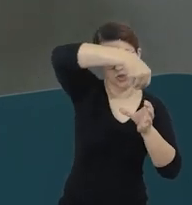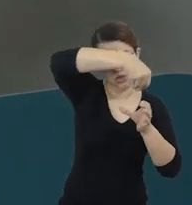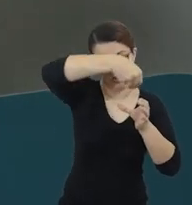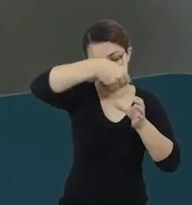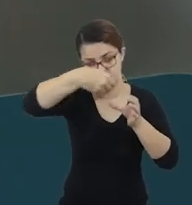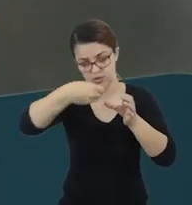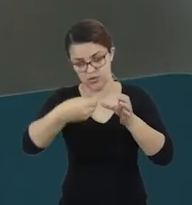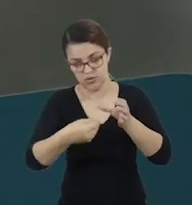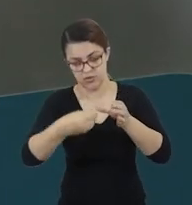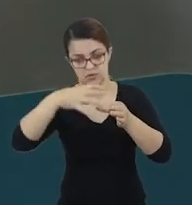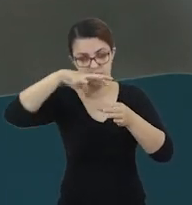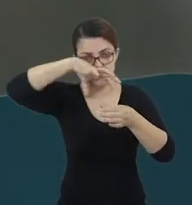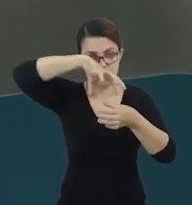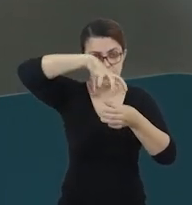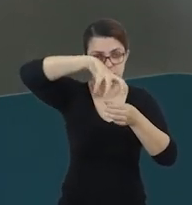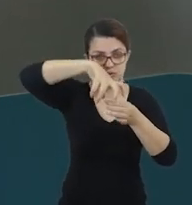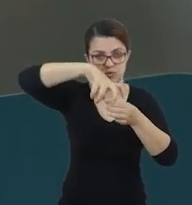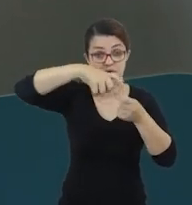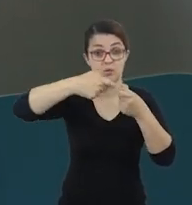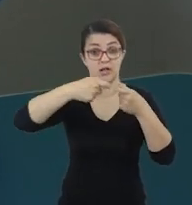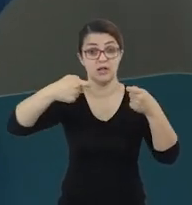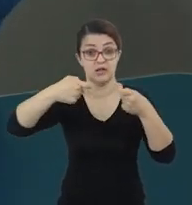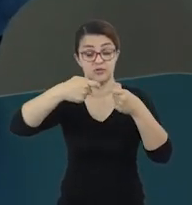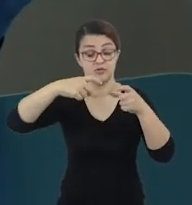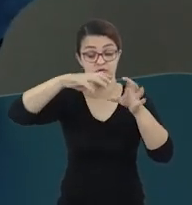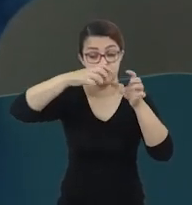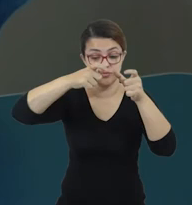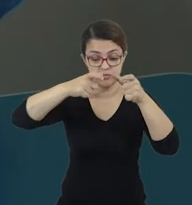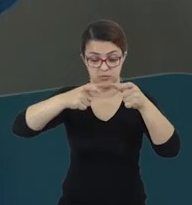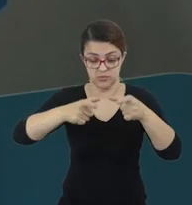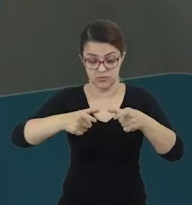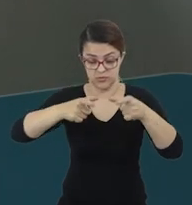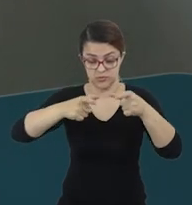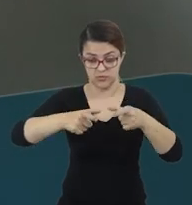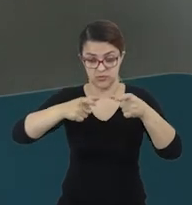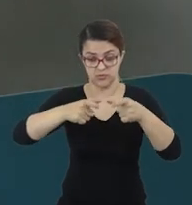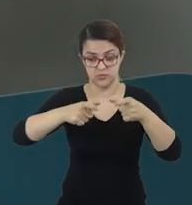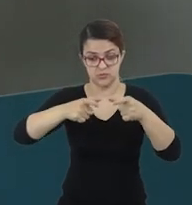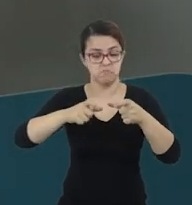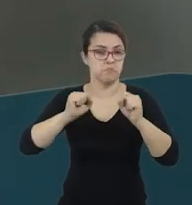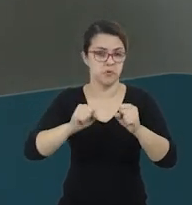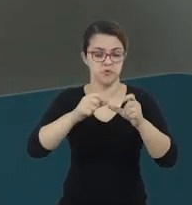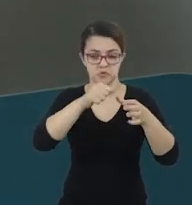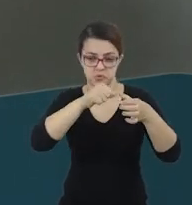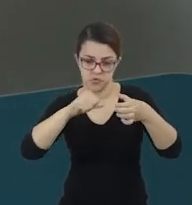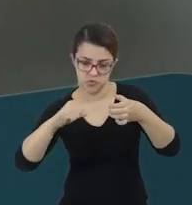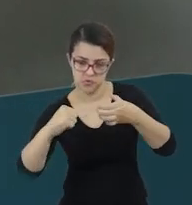aqui foi colocado um elástico, mas pode colocar também uma fita adesiva, tá? Então aqui tem a